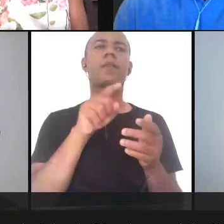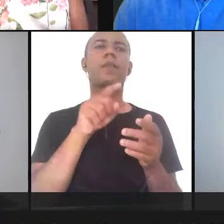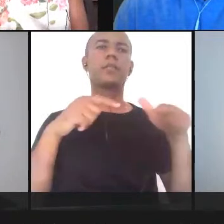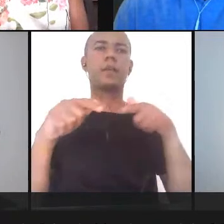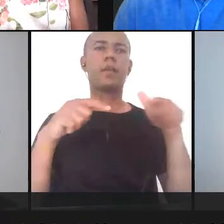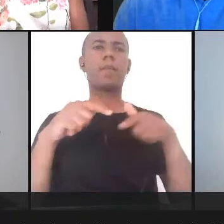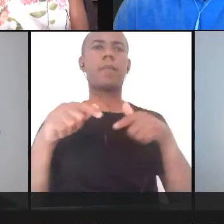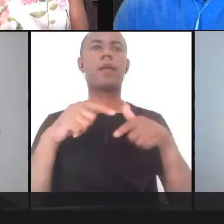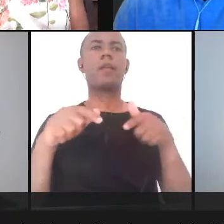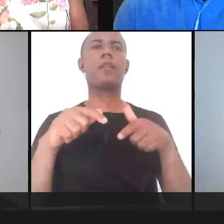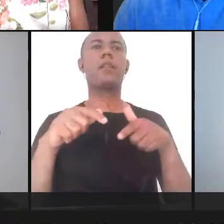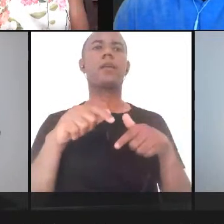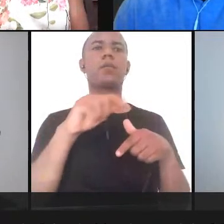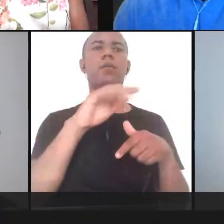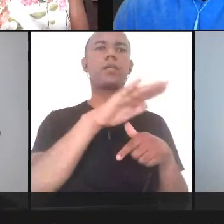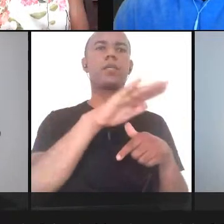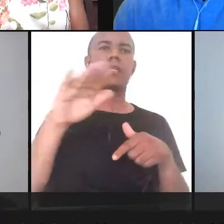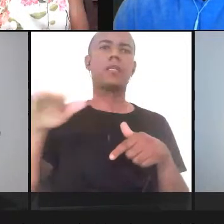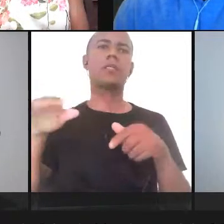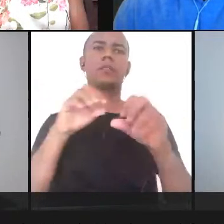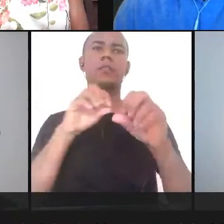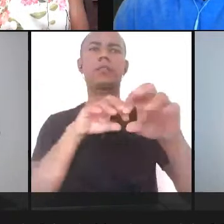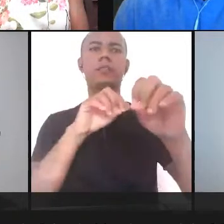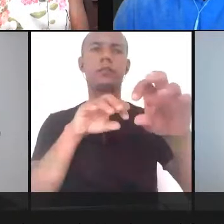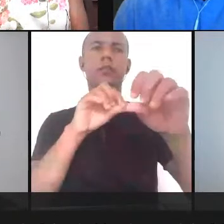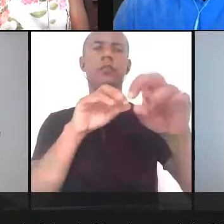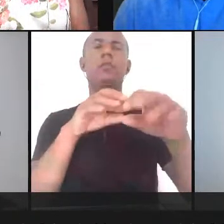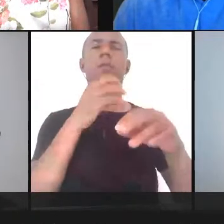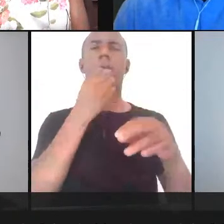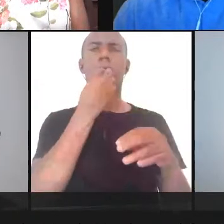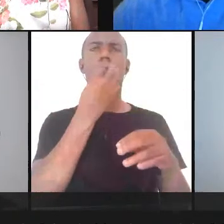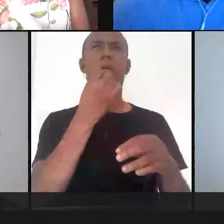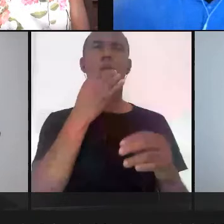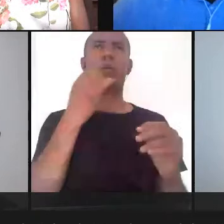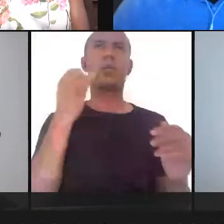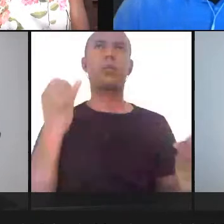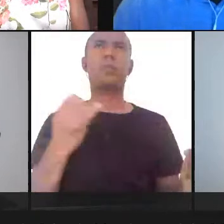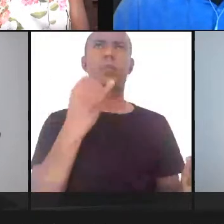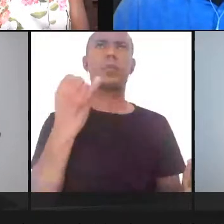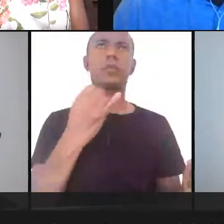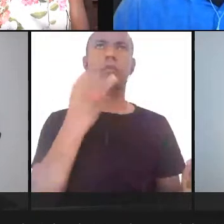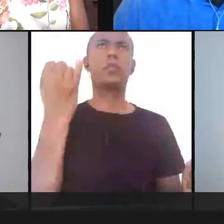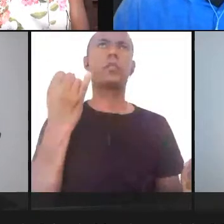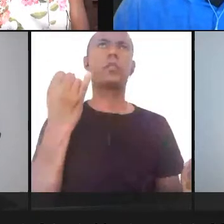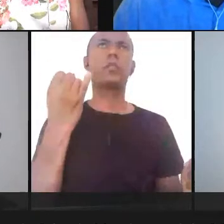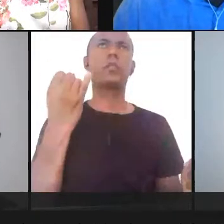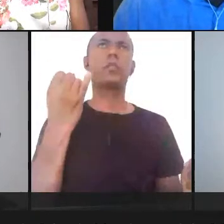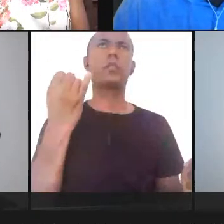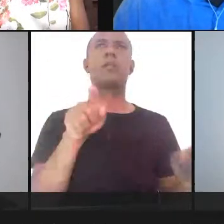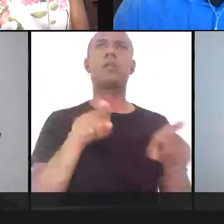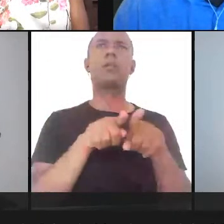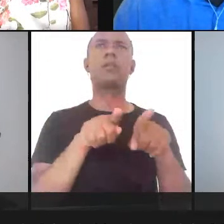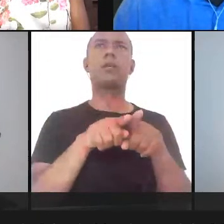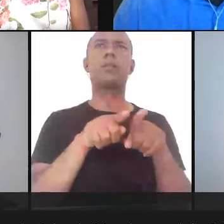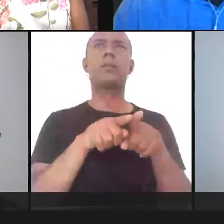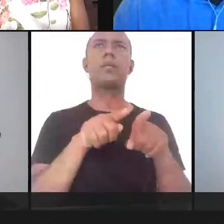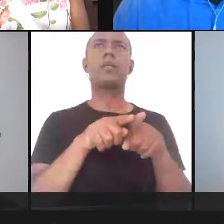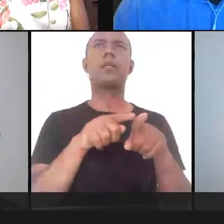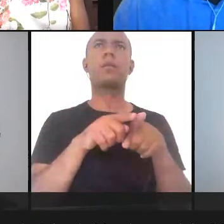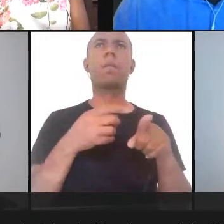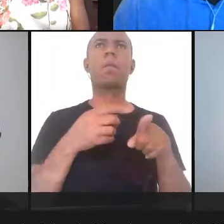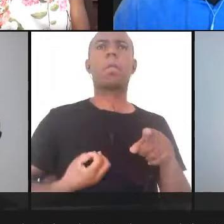escritor, poeta, para além de ser artista plástica, também professora, né, Rica? Temos